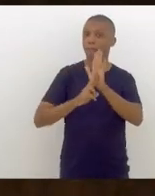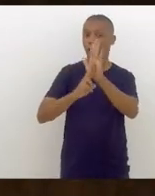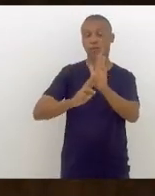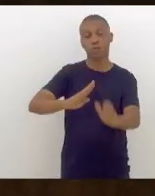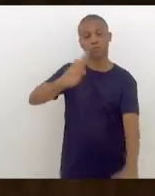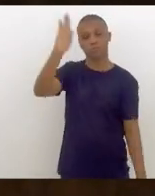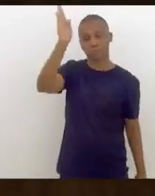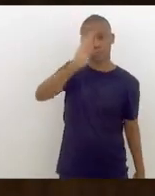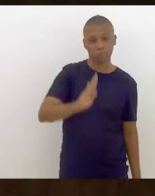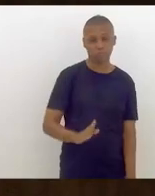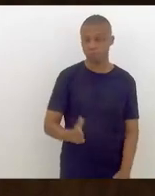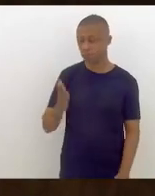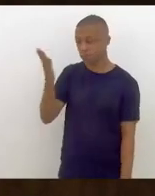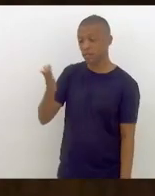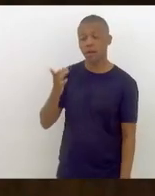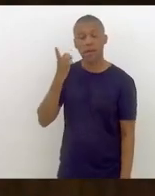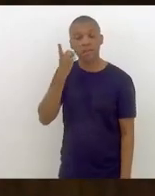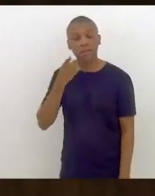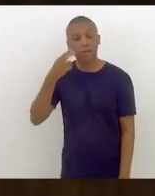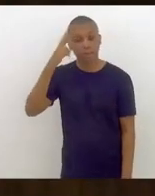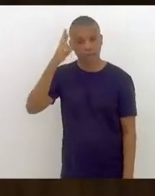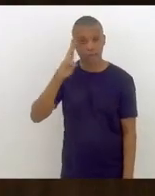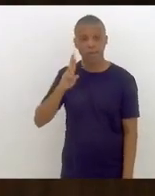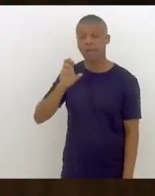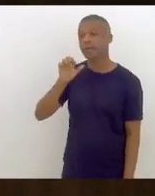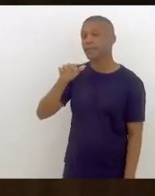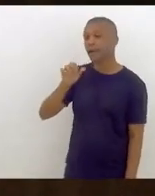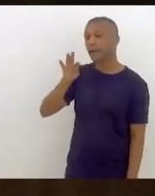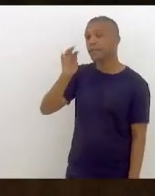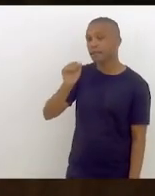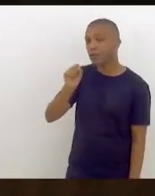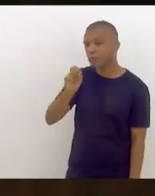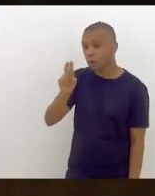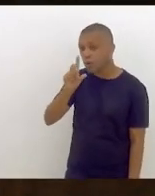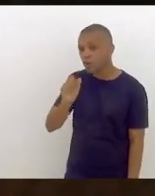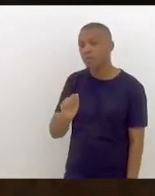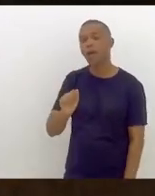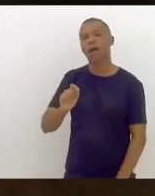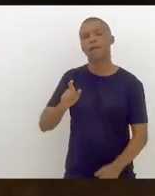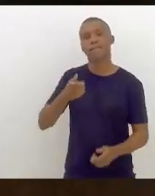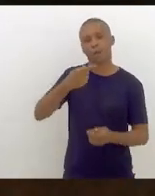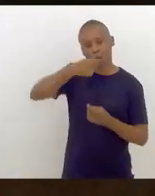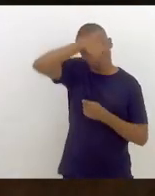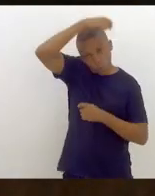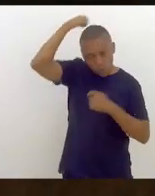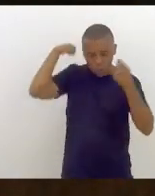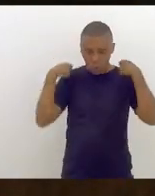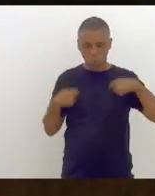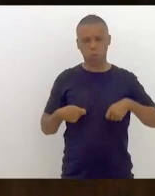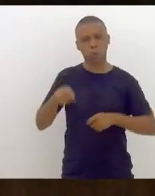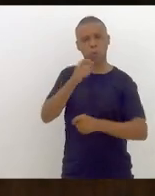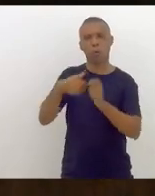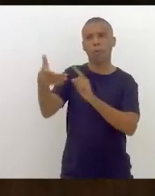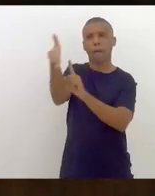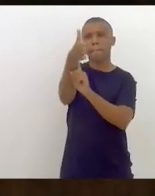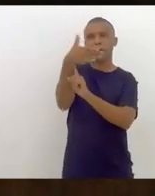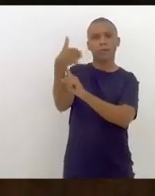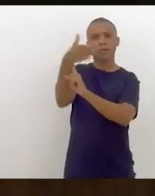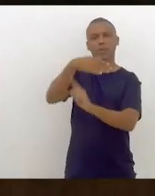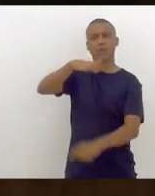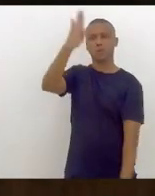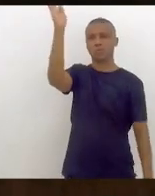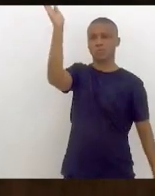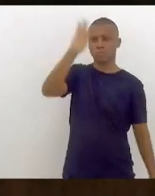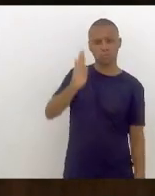adaptada Renata Souza que veio com a bandeira brasileira e isso nos orgulha muito porque a bandeira